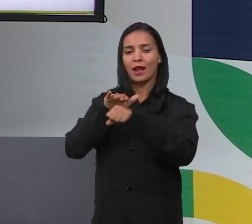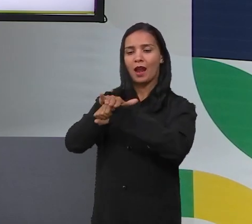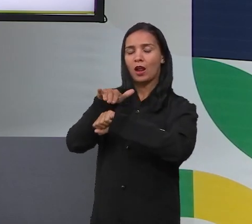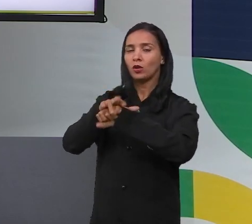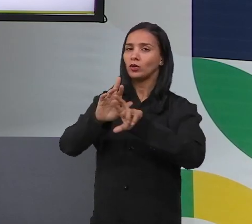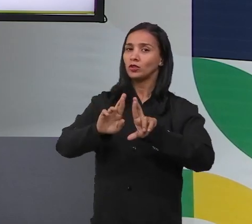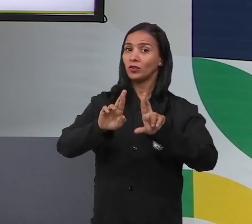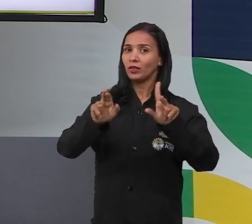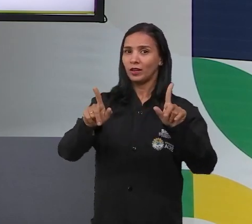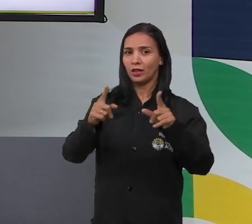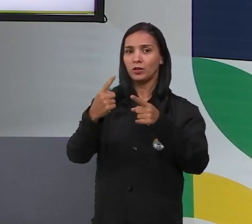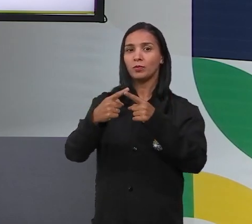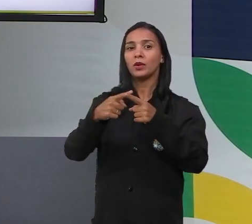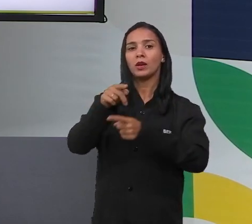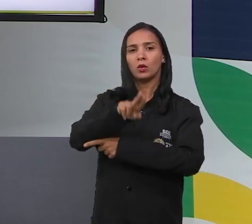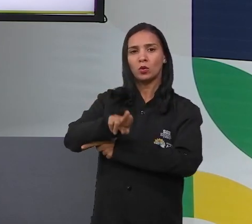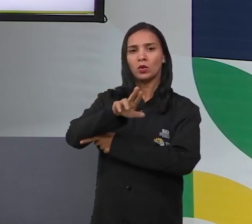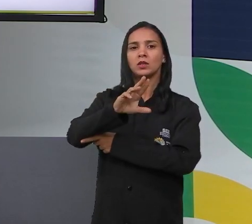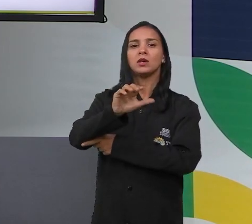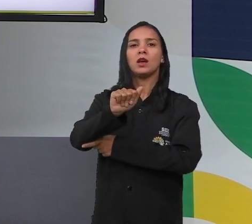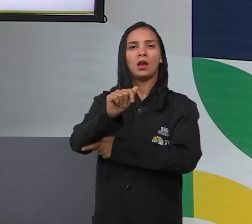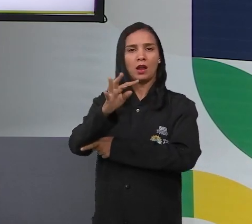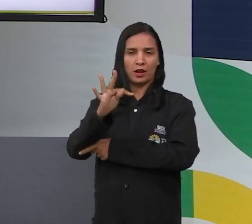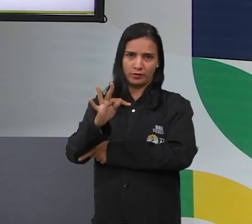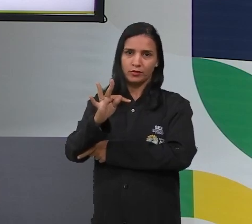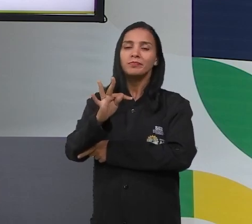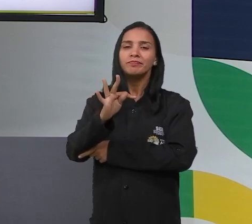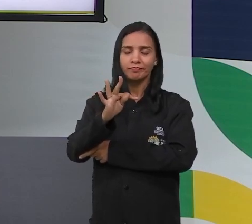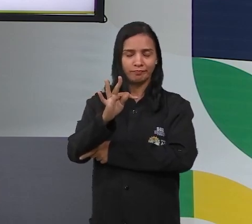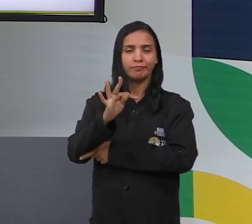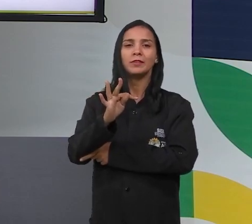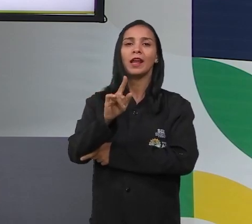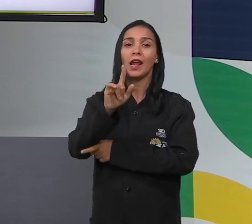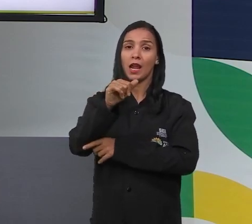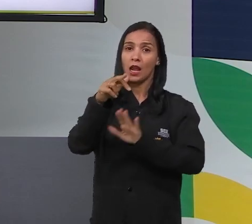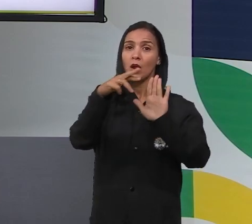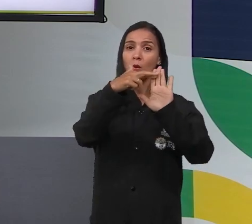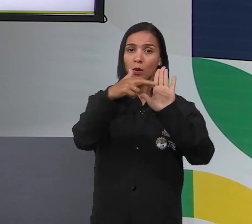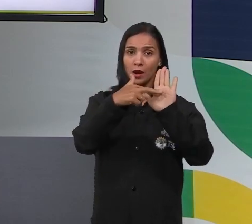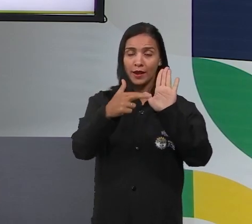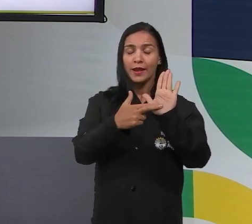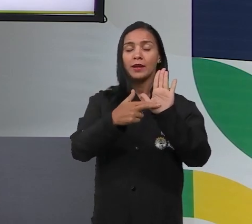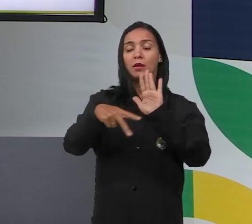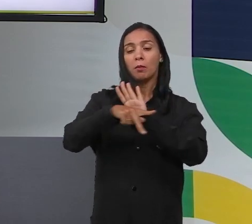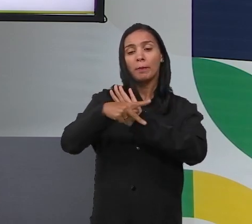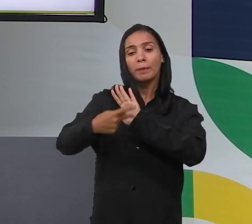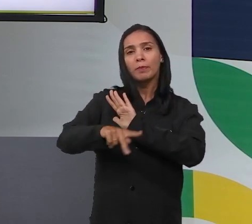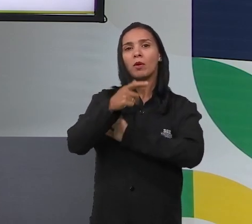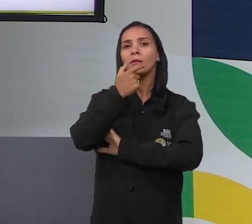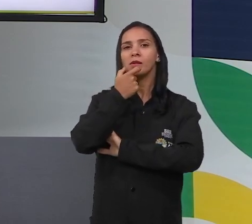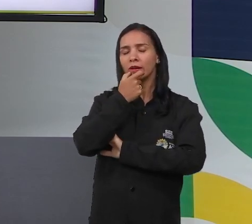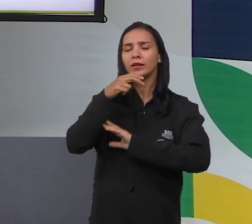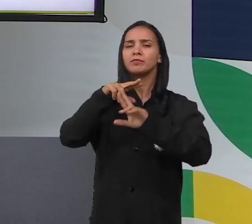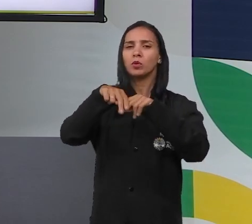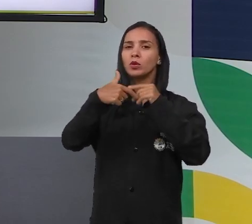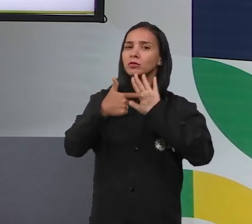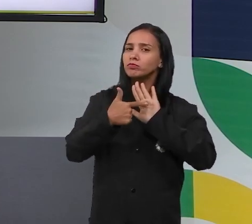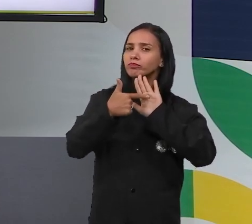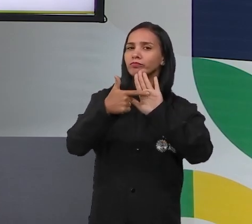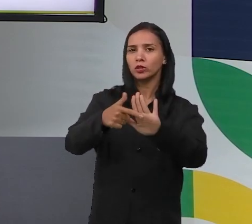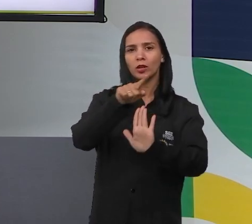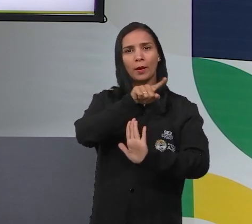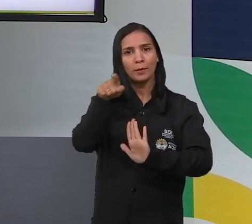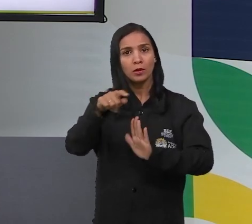vamos utilizar o at. É uma regra, é uma exceção e eu trouxe ela para a nossa atividade exatamente para